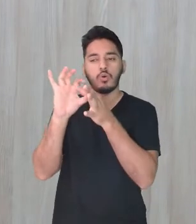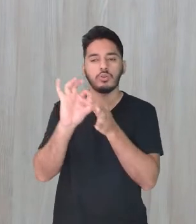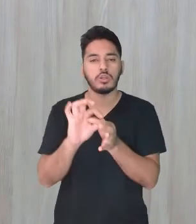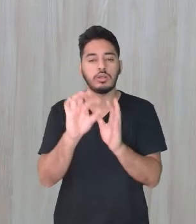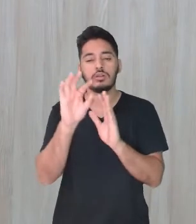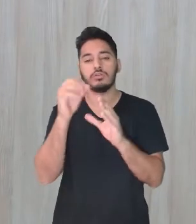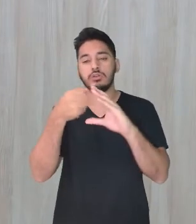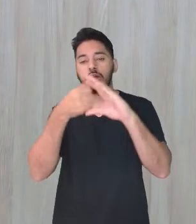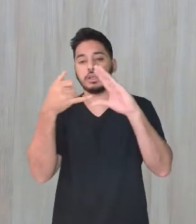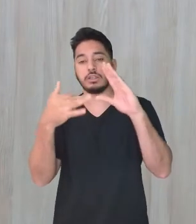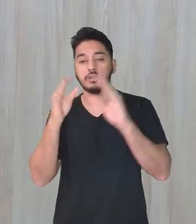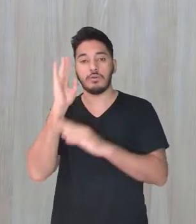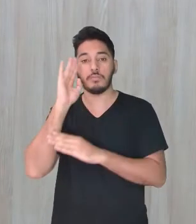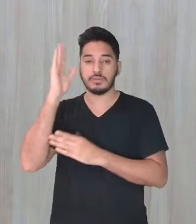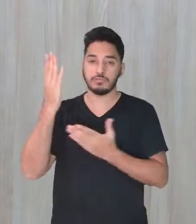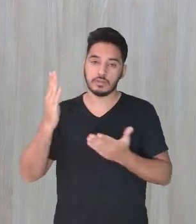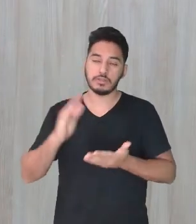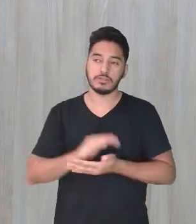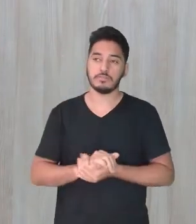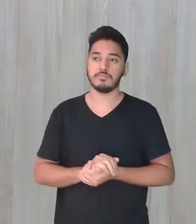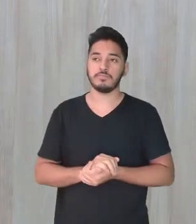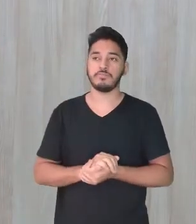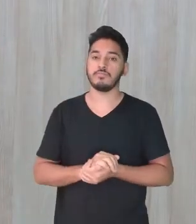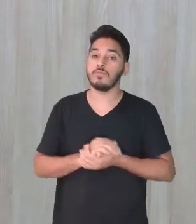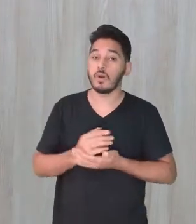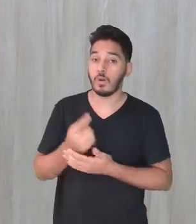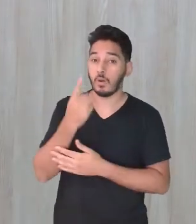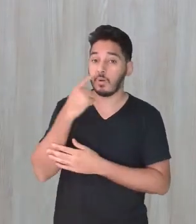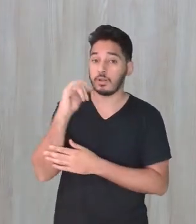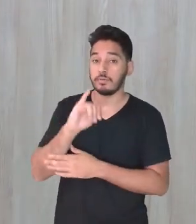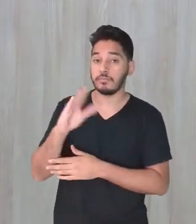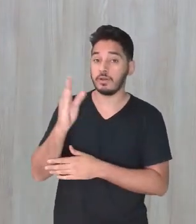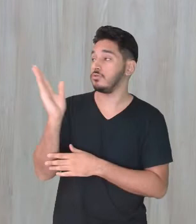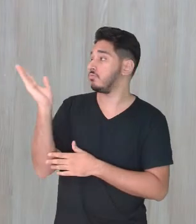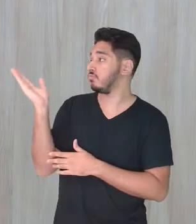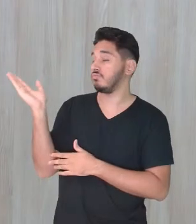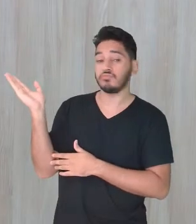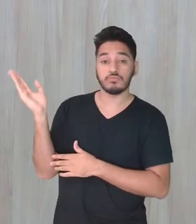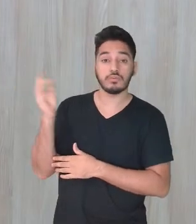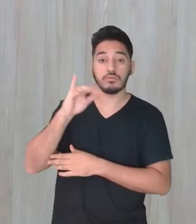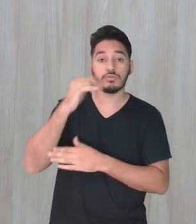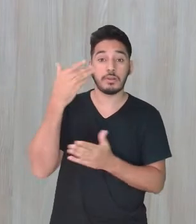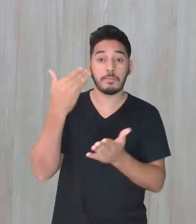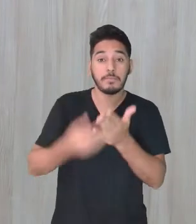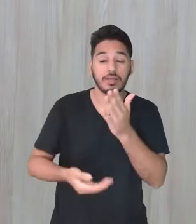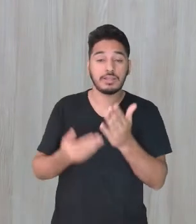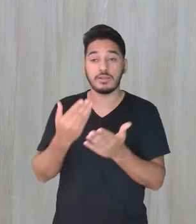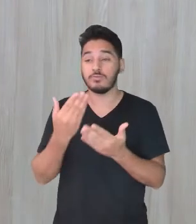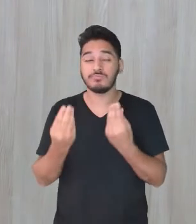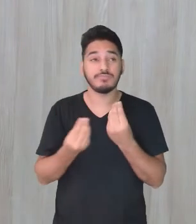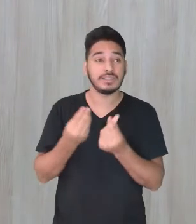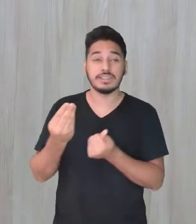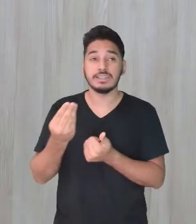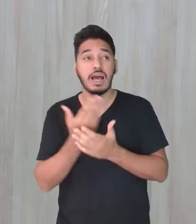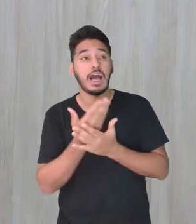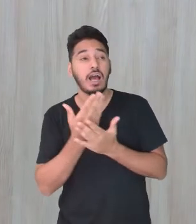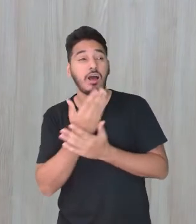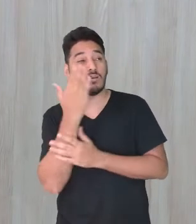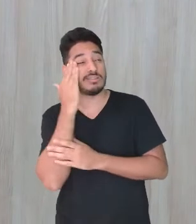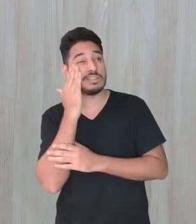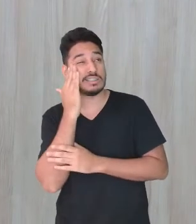suas características principais, tá bom? Então aí está o QR Code para você que perdeu a aula anterior, né? Como eu falei,